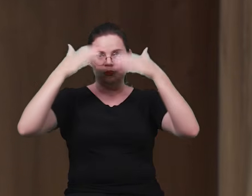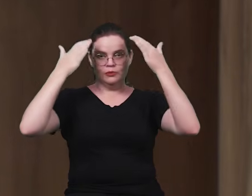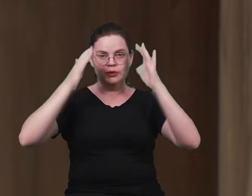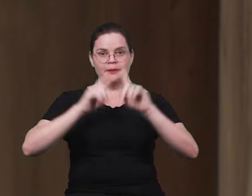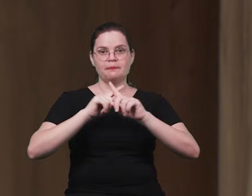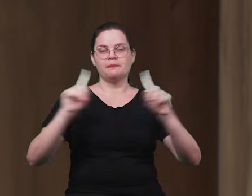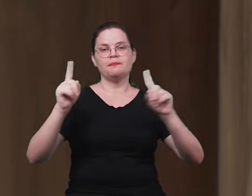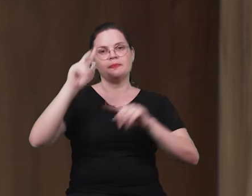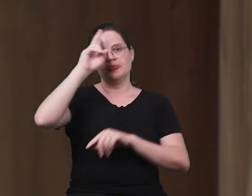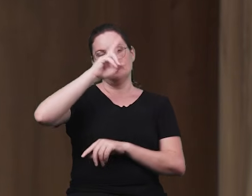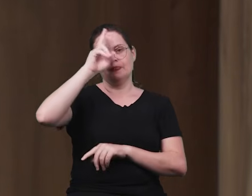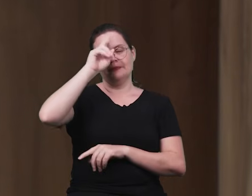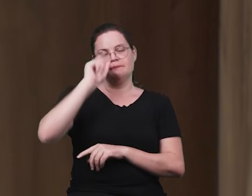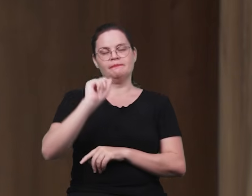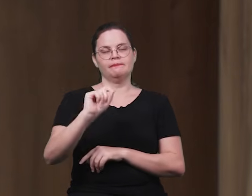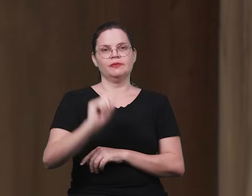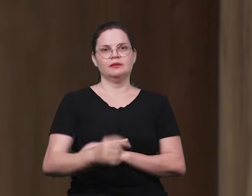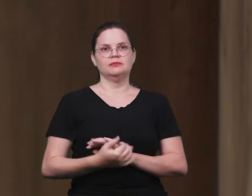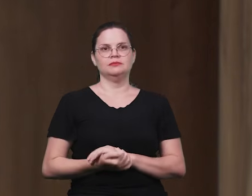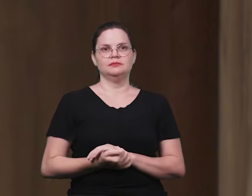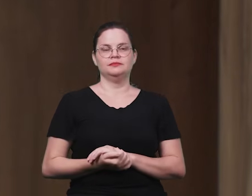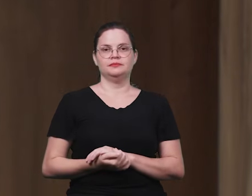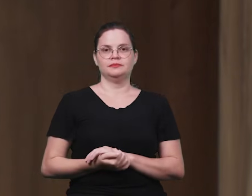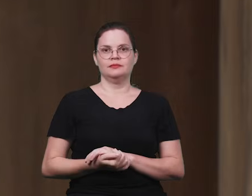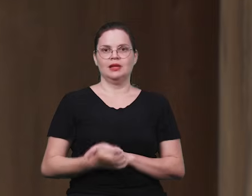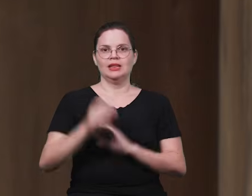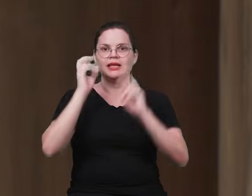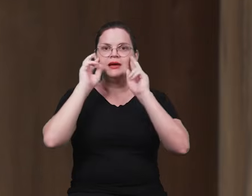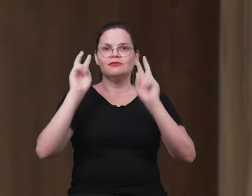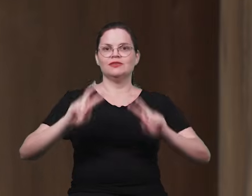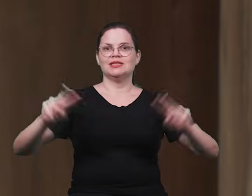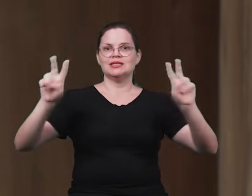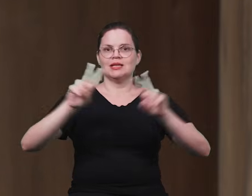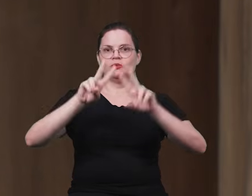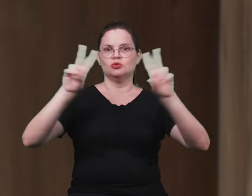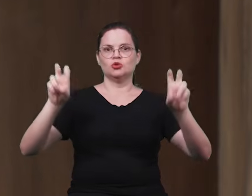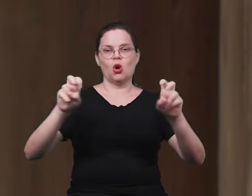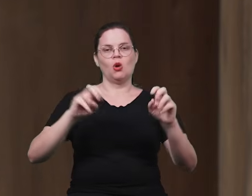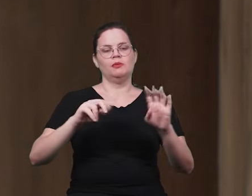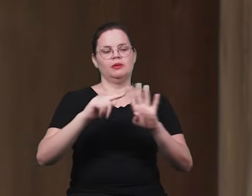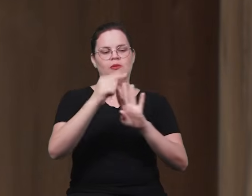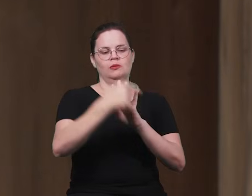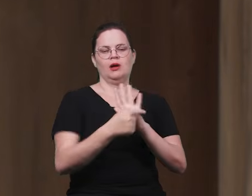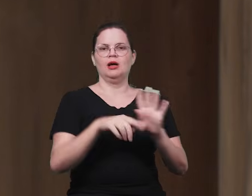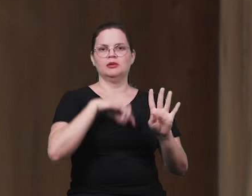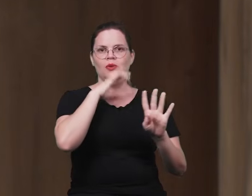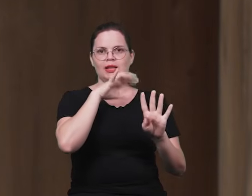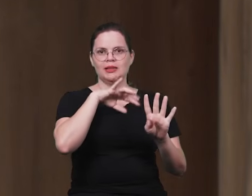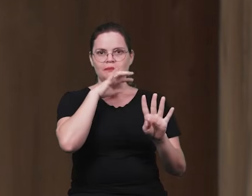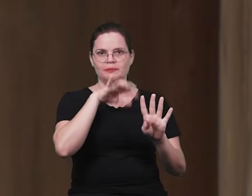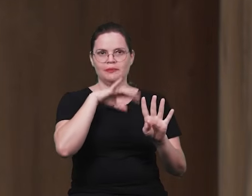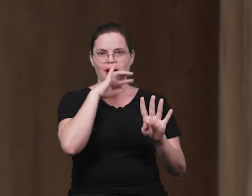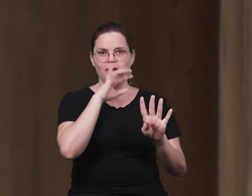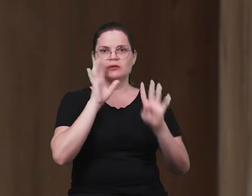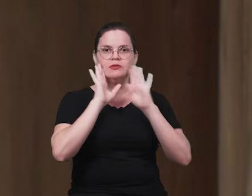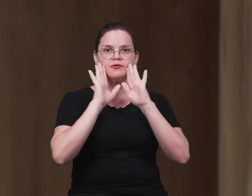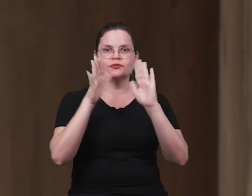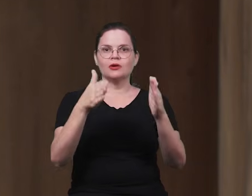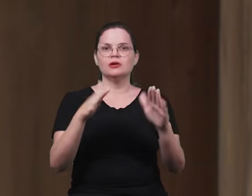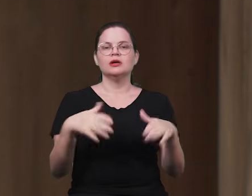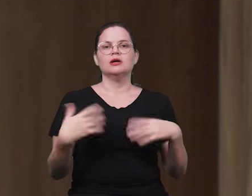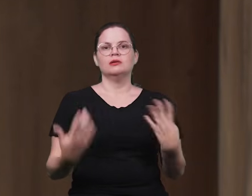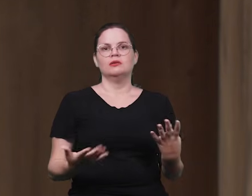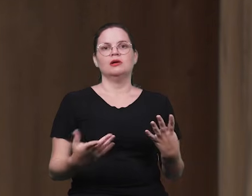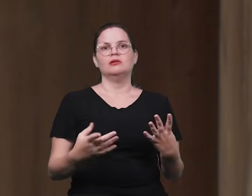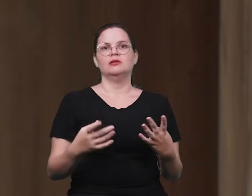vez que, na visão dos animais, o foco é